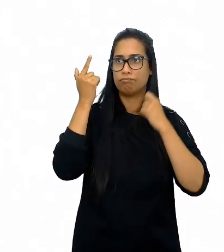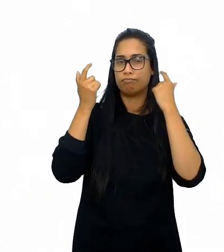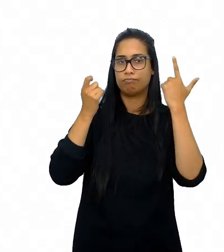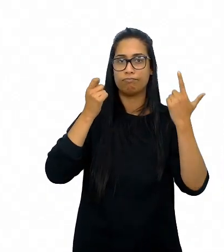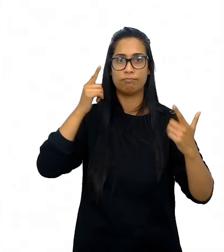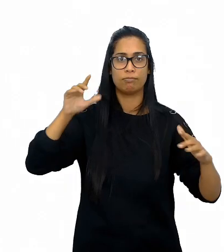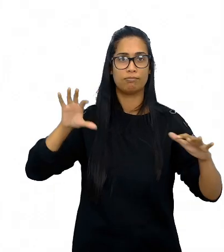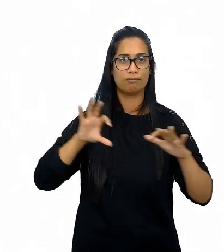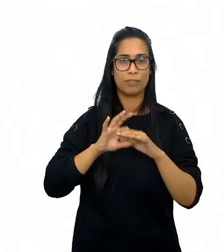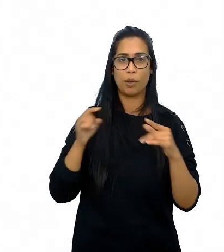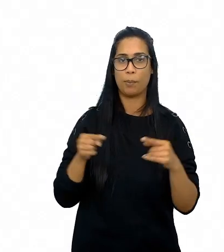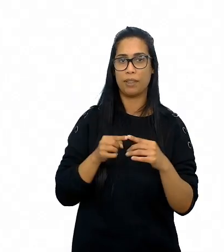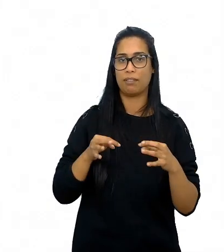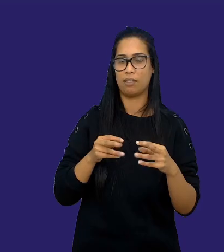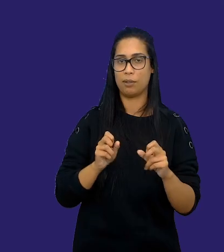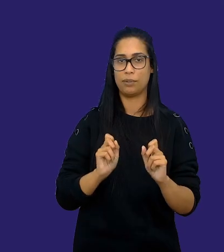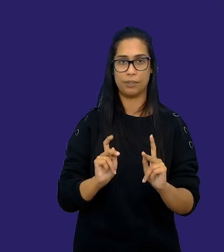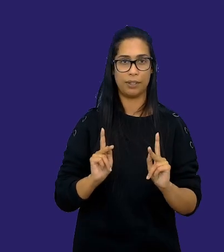mais fácil, tá bom?